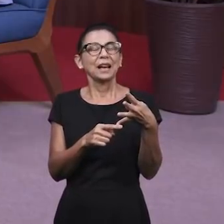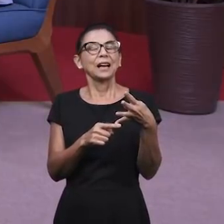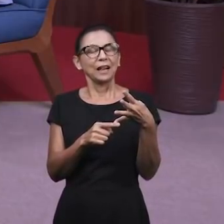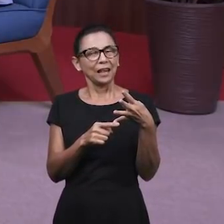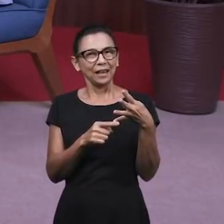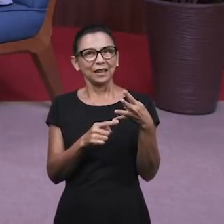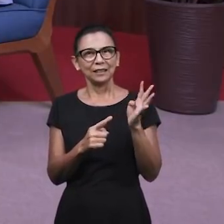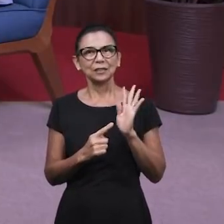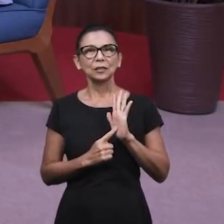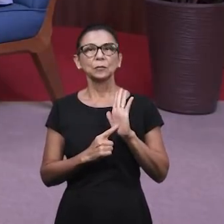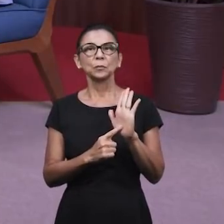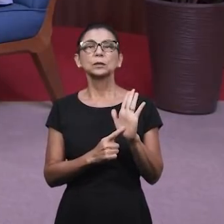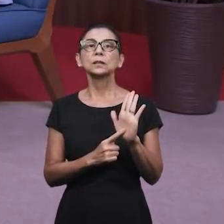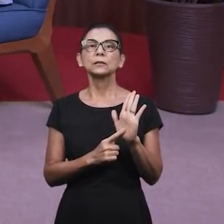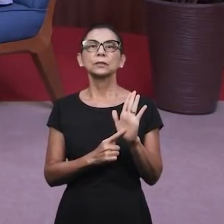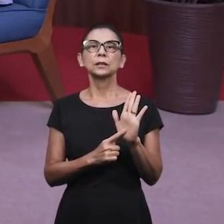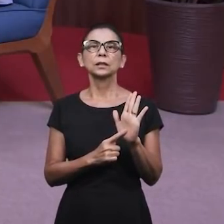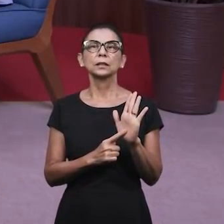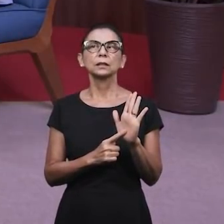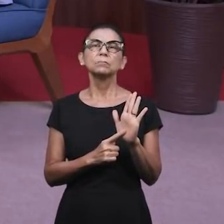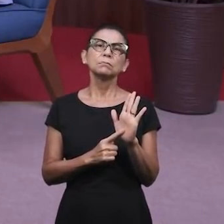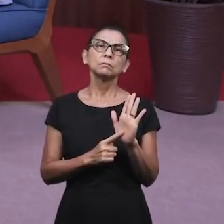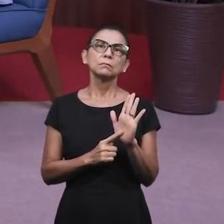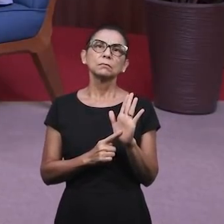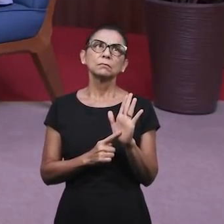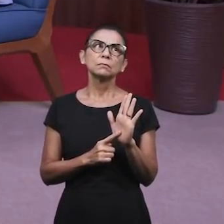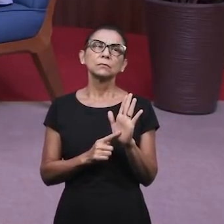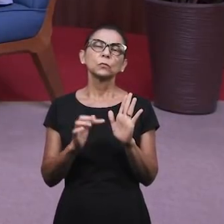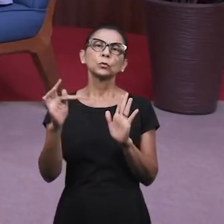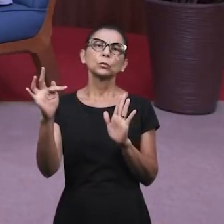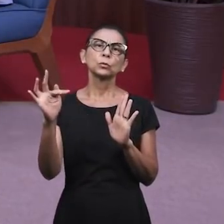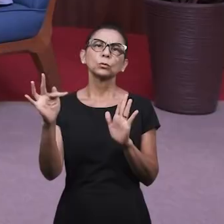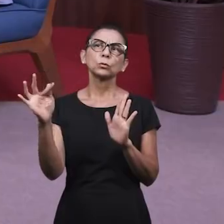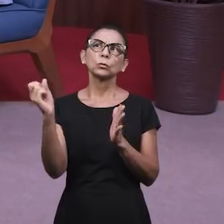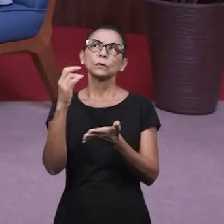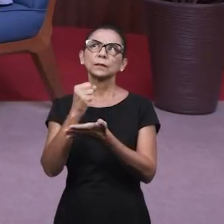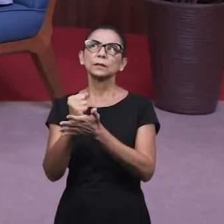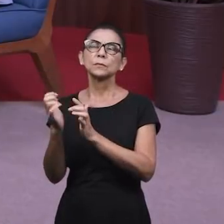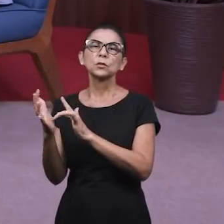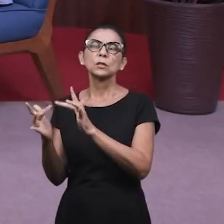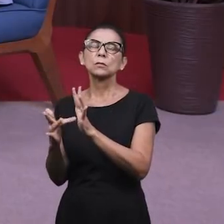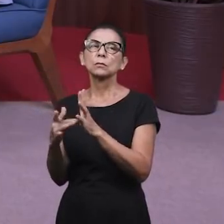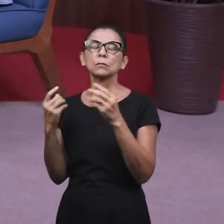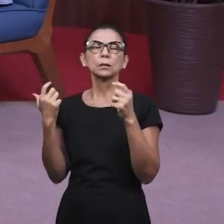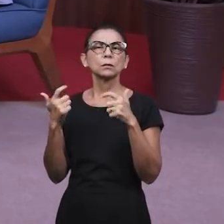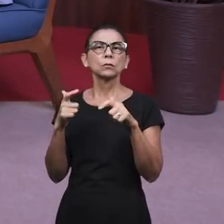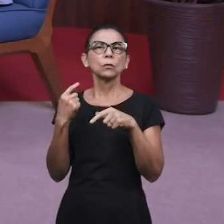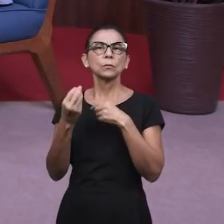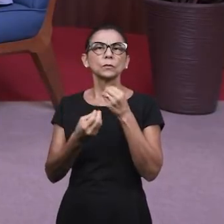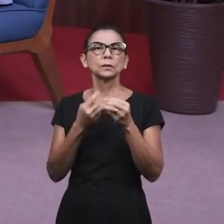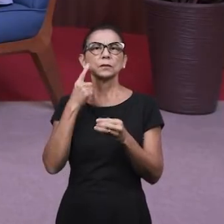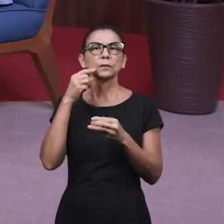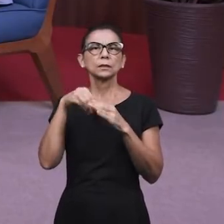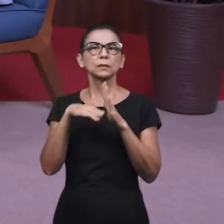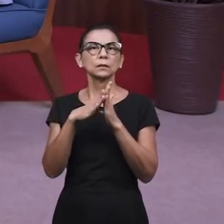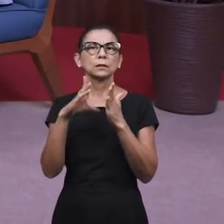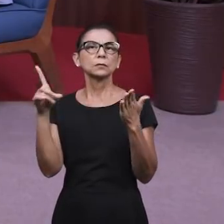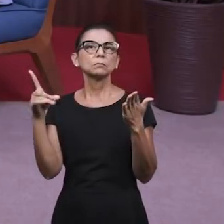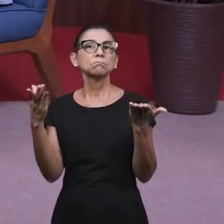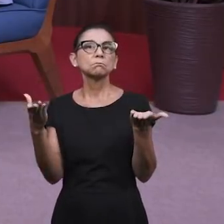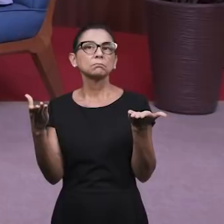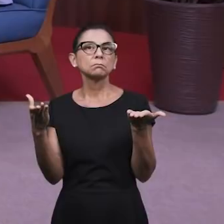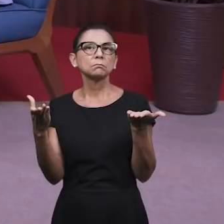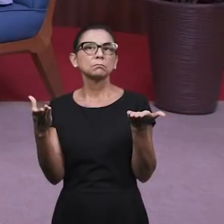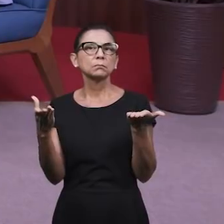isso apontar para o Senhor Jesus. Mas onde está isto? Onde que a palavra confirma isso?